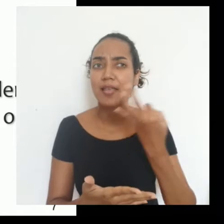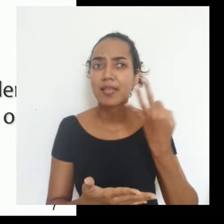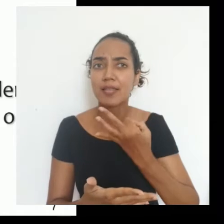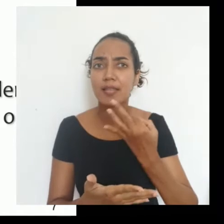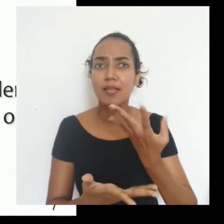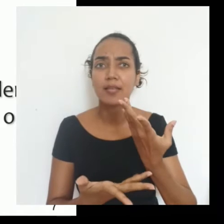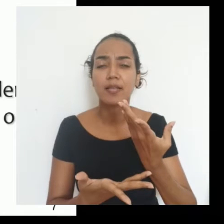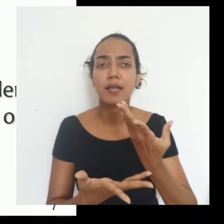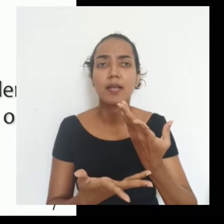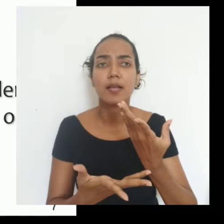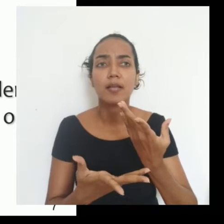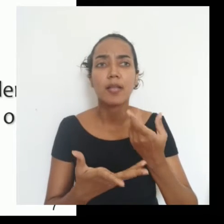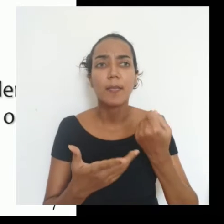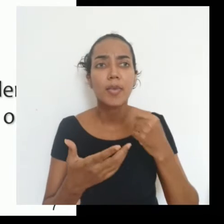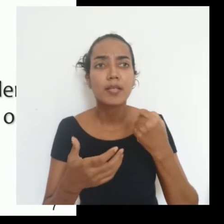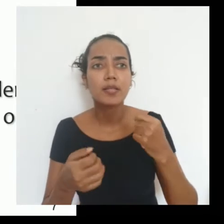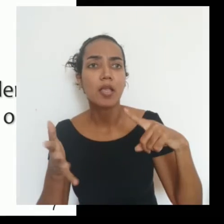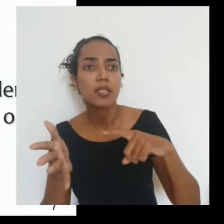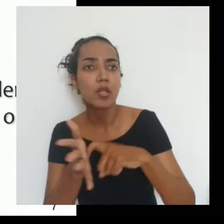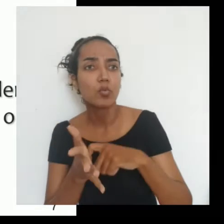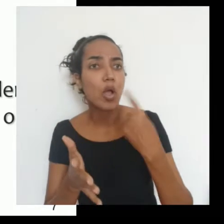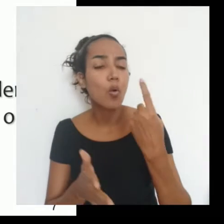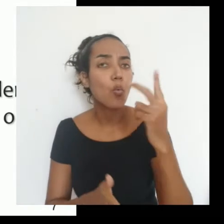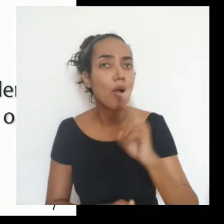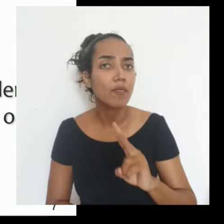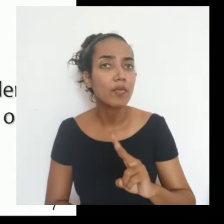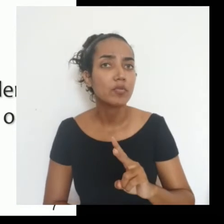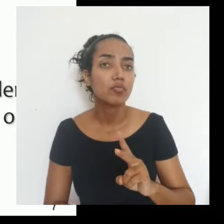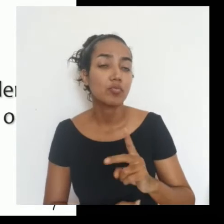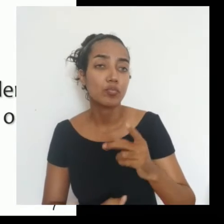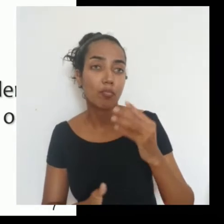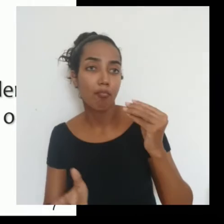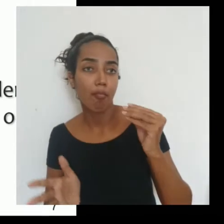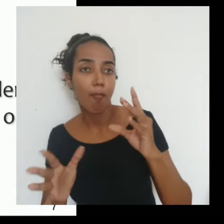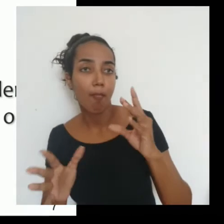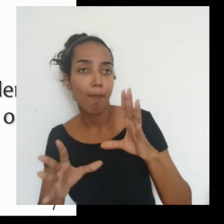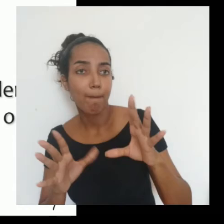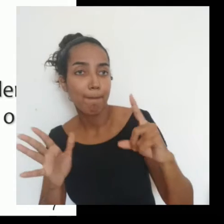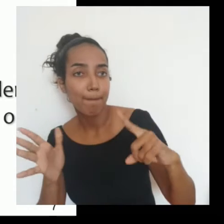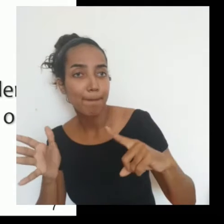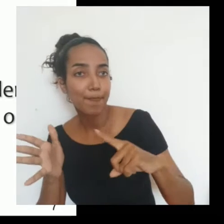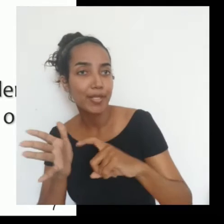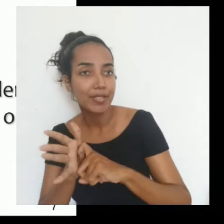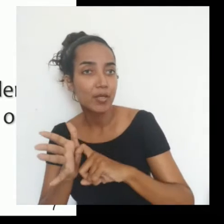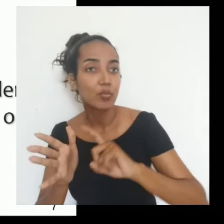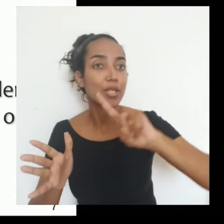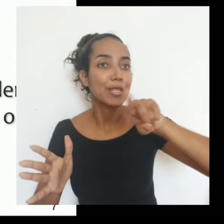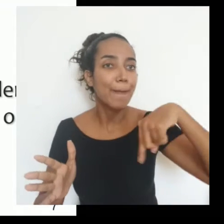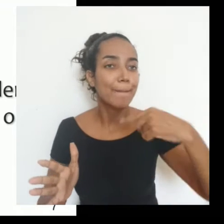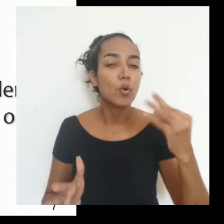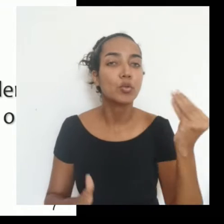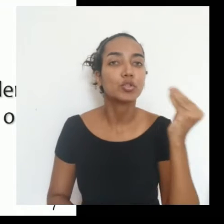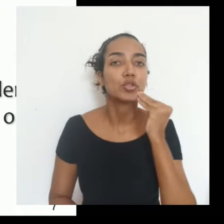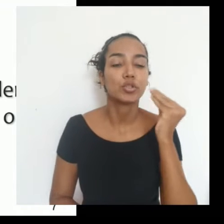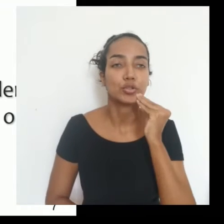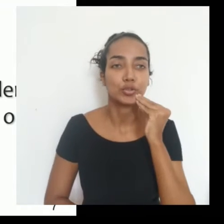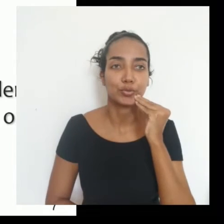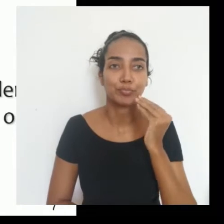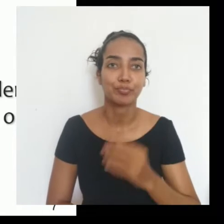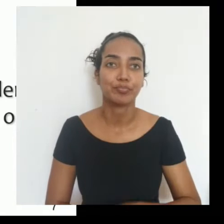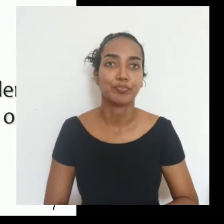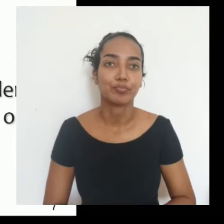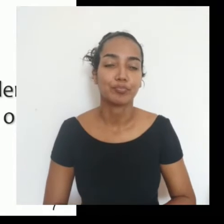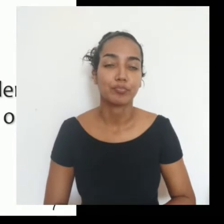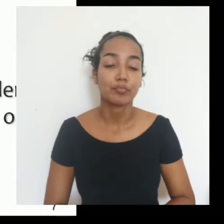while. Do executa e só no final testa. While uma determinada expressão booleana for verdade. Enquanto essa